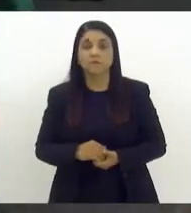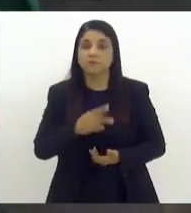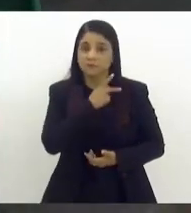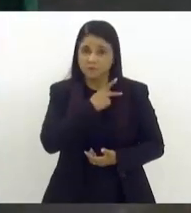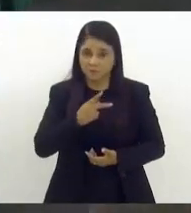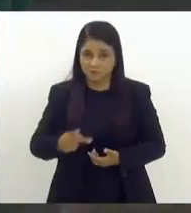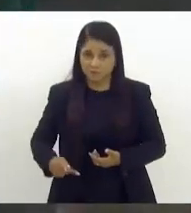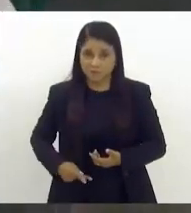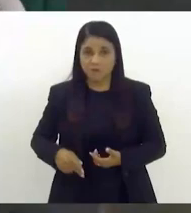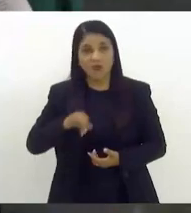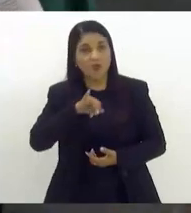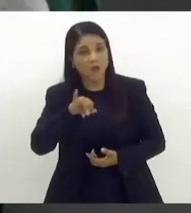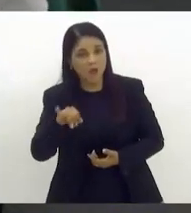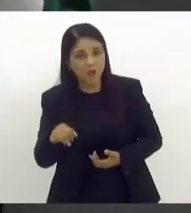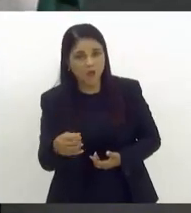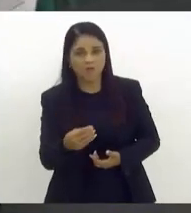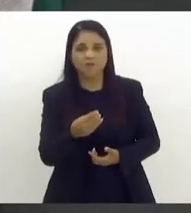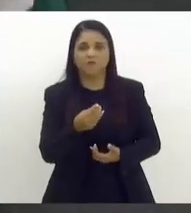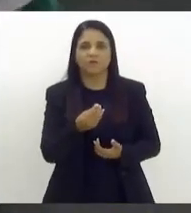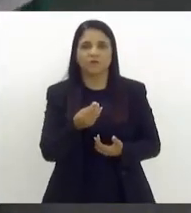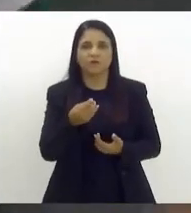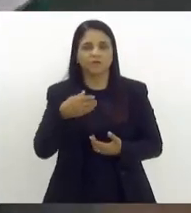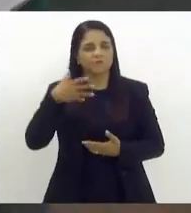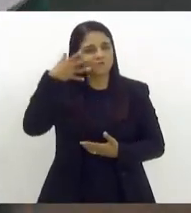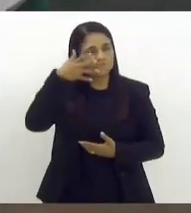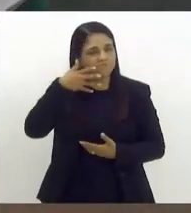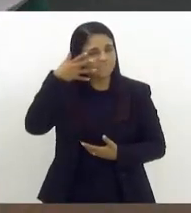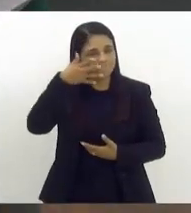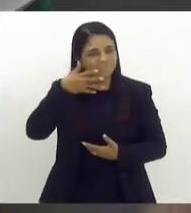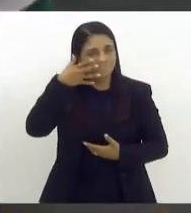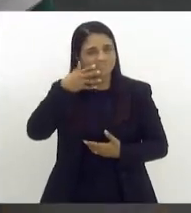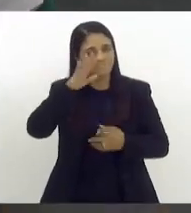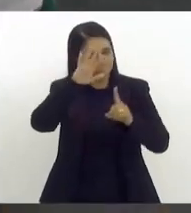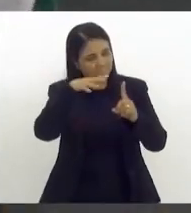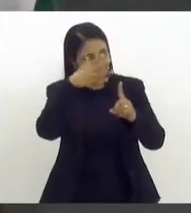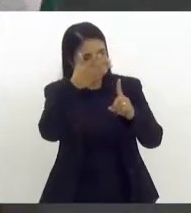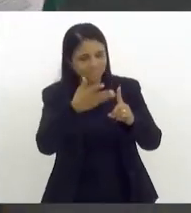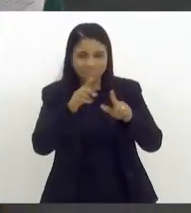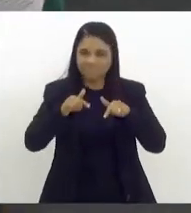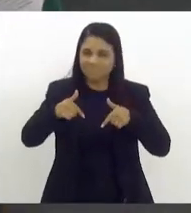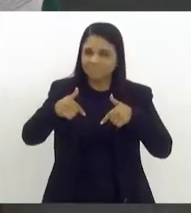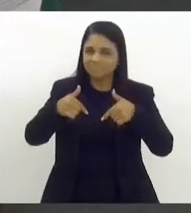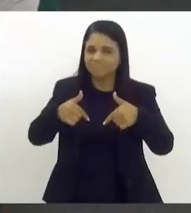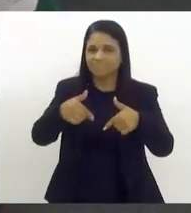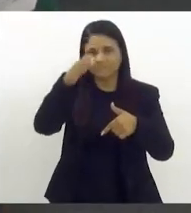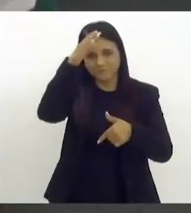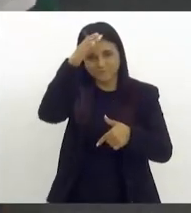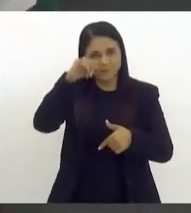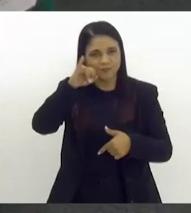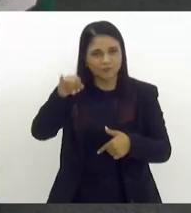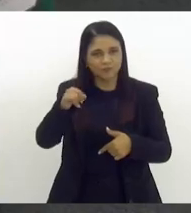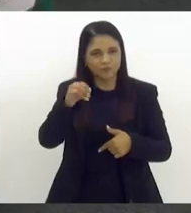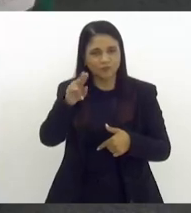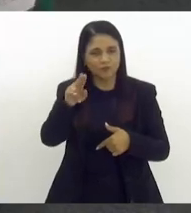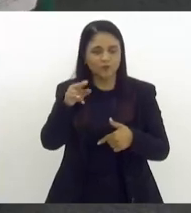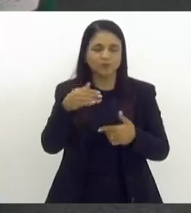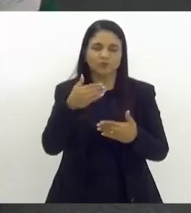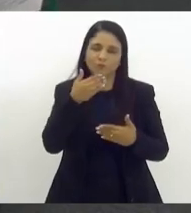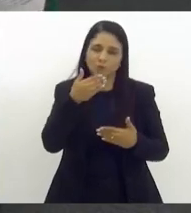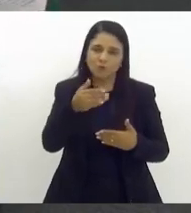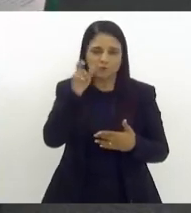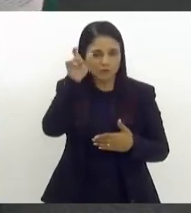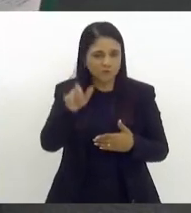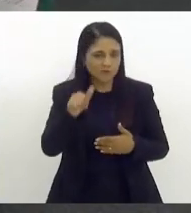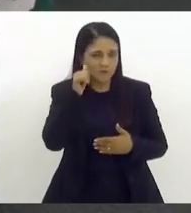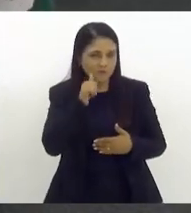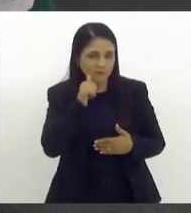Presidenta, aproveito para manifestar as congratulações da iniciativa da senhora em atender as demandas dessas mulheres